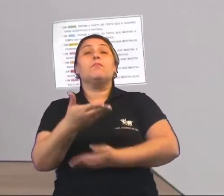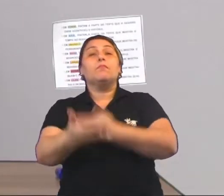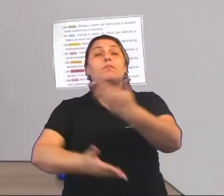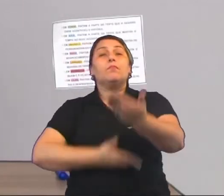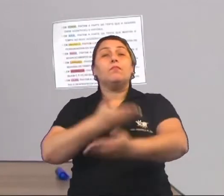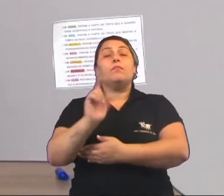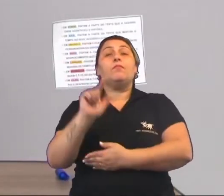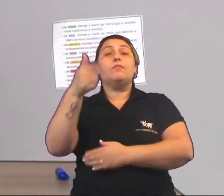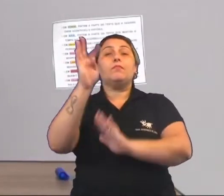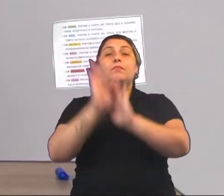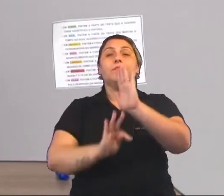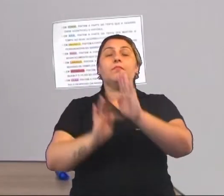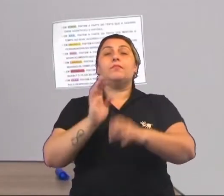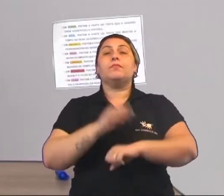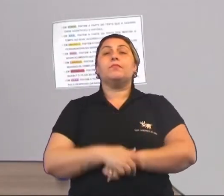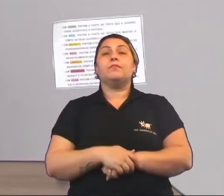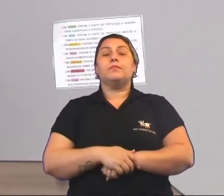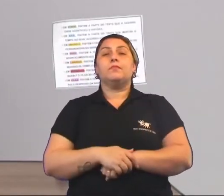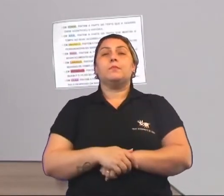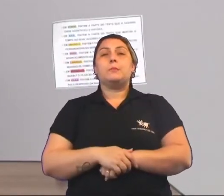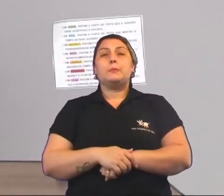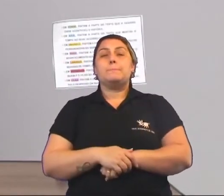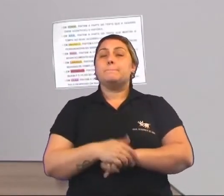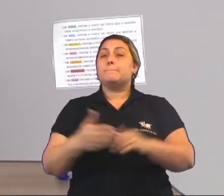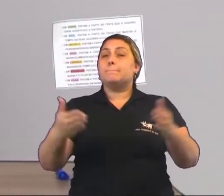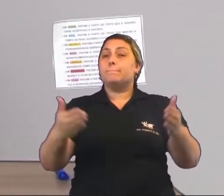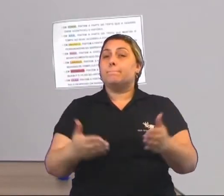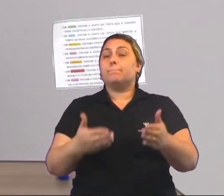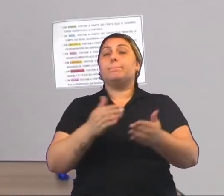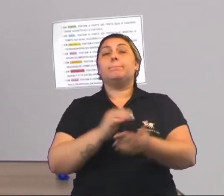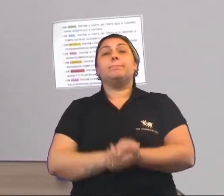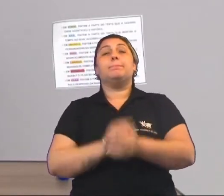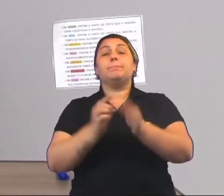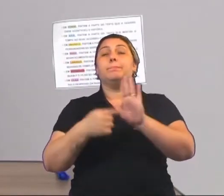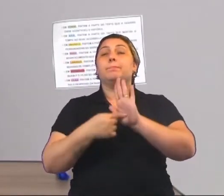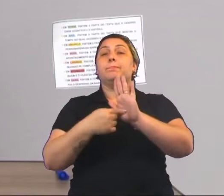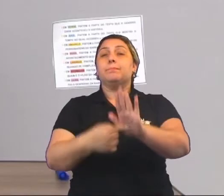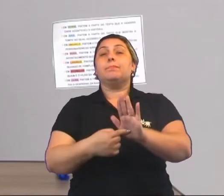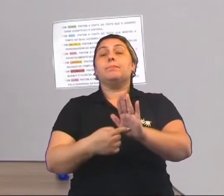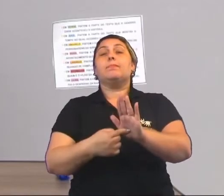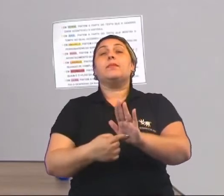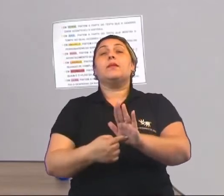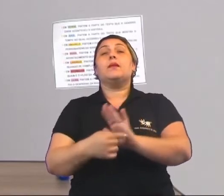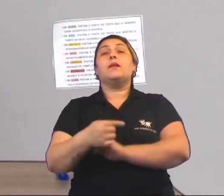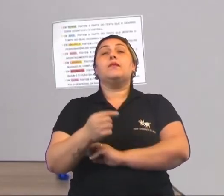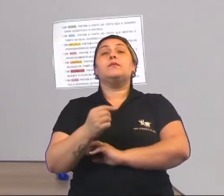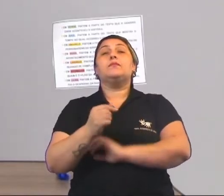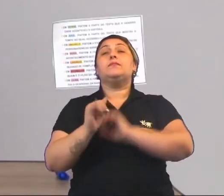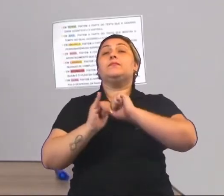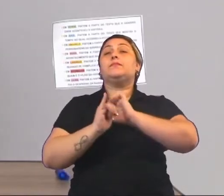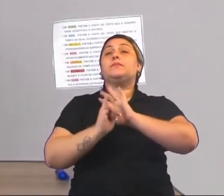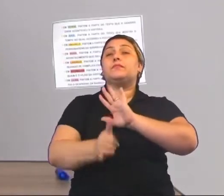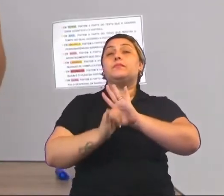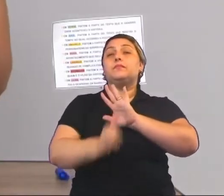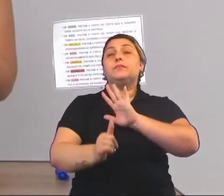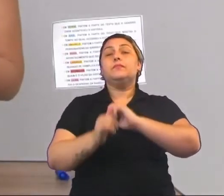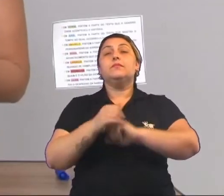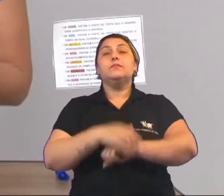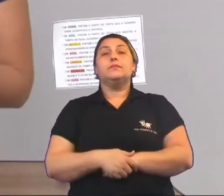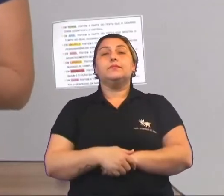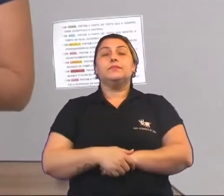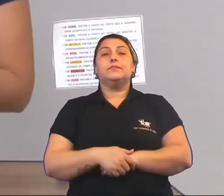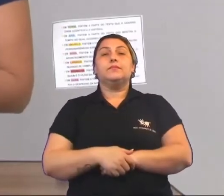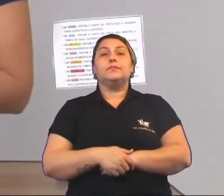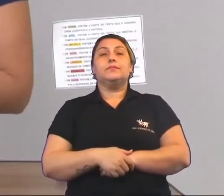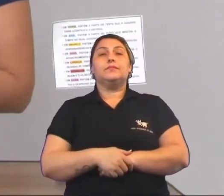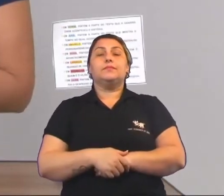vocês um outro texto. Isso mesmo. Agora eu quero compartilhar com vocês um conto. Então, convido vocês agora, eu vou passar